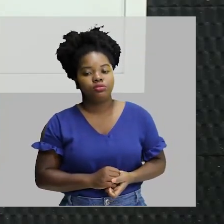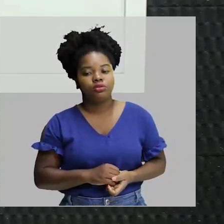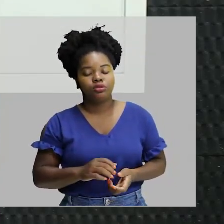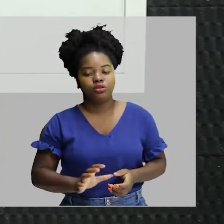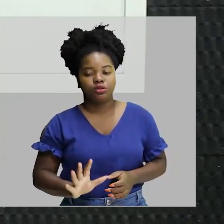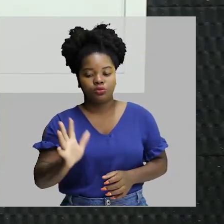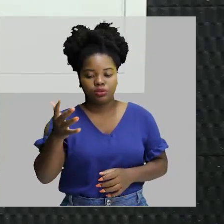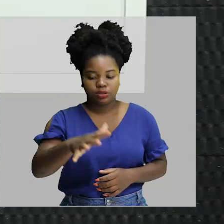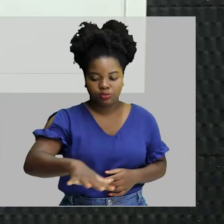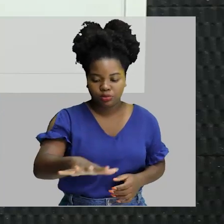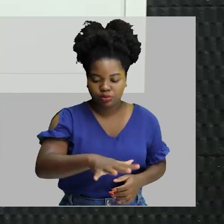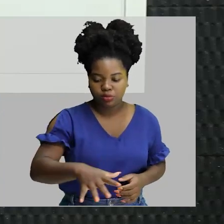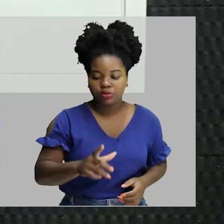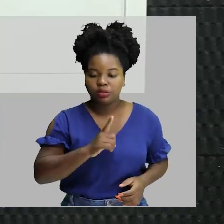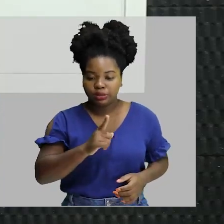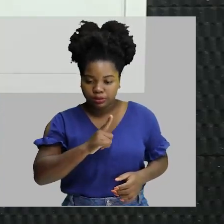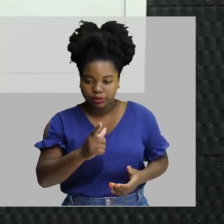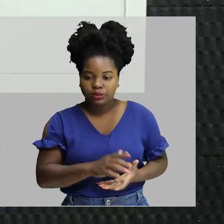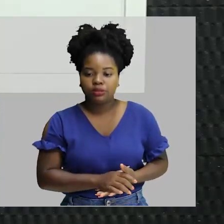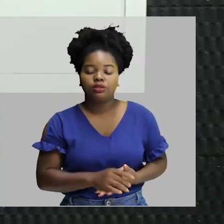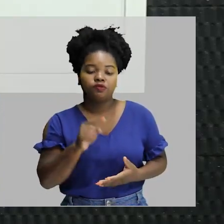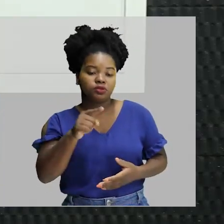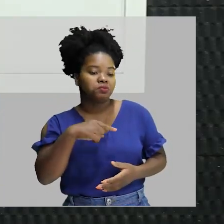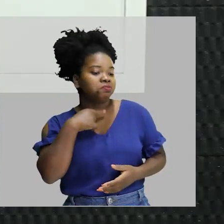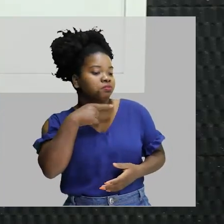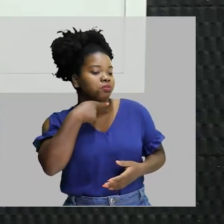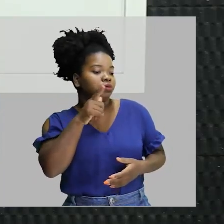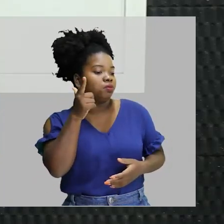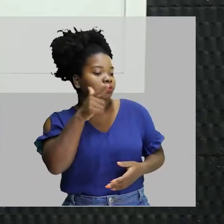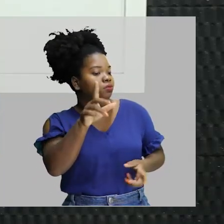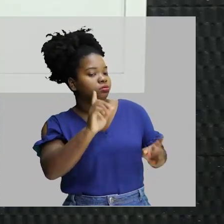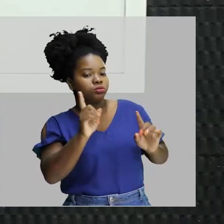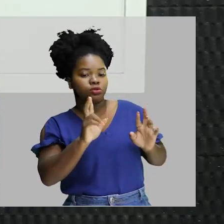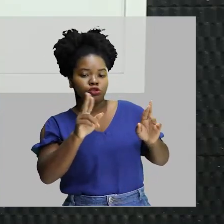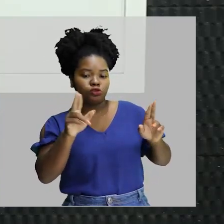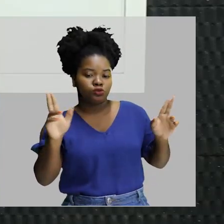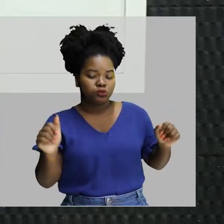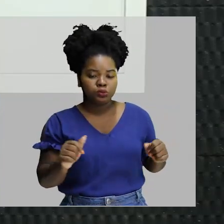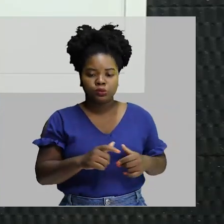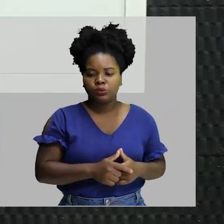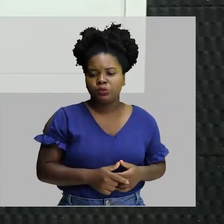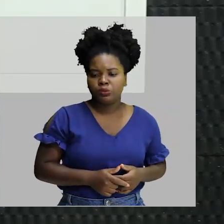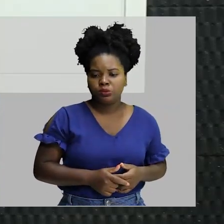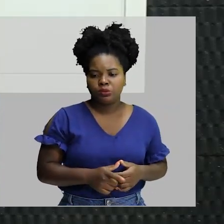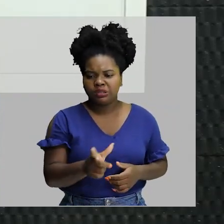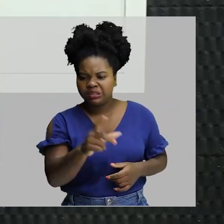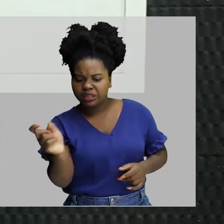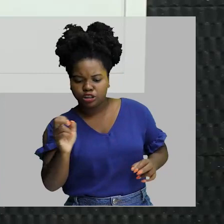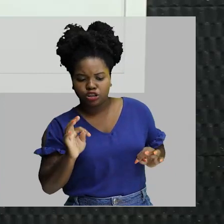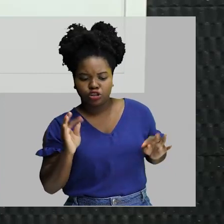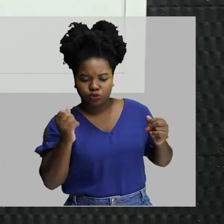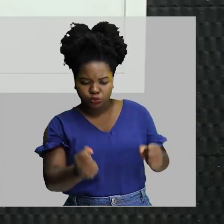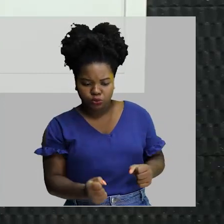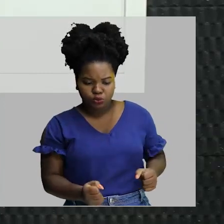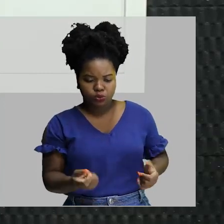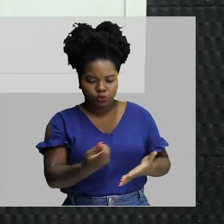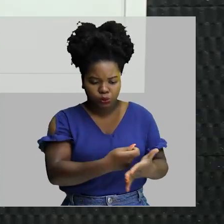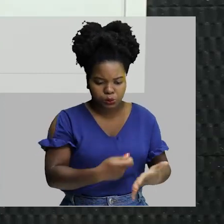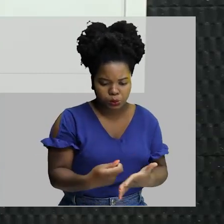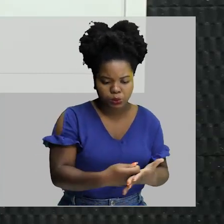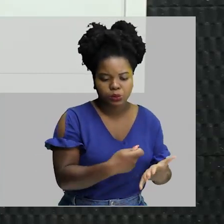e você necessariamente não vai conseguir jamais sair de todo este dilema que é instaurado a